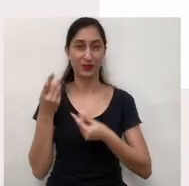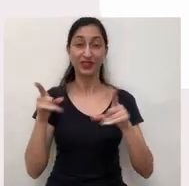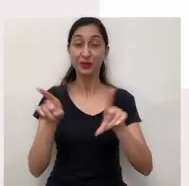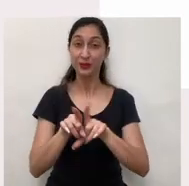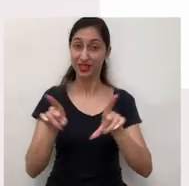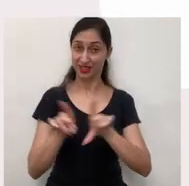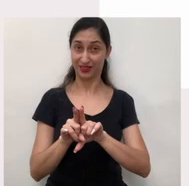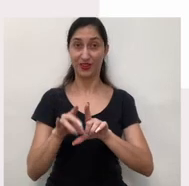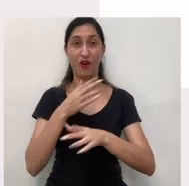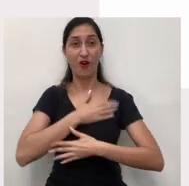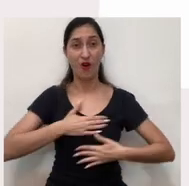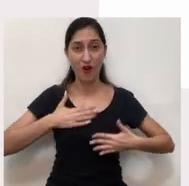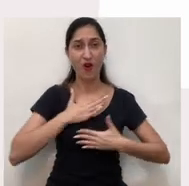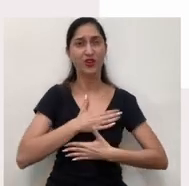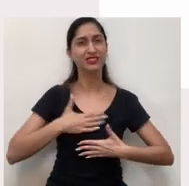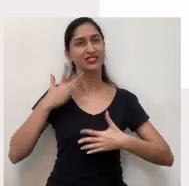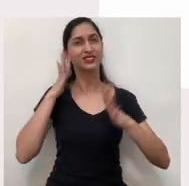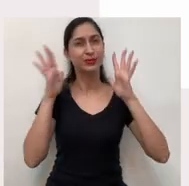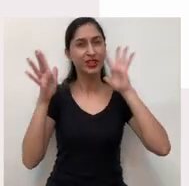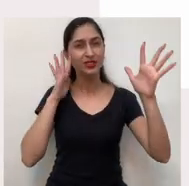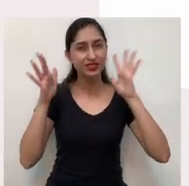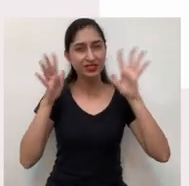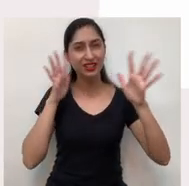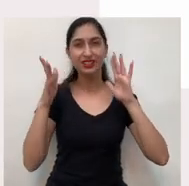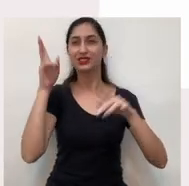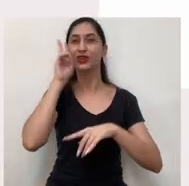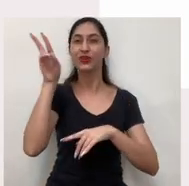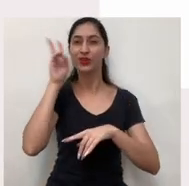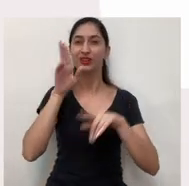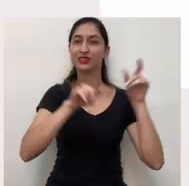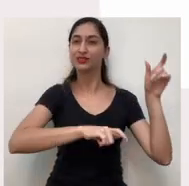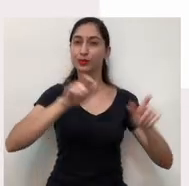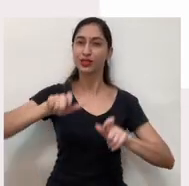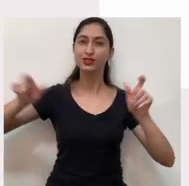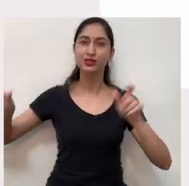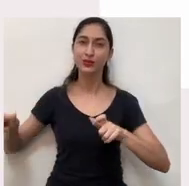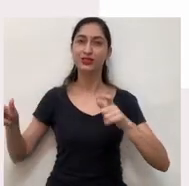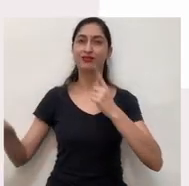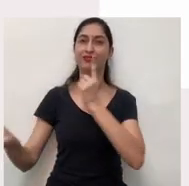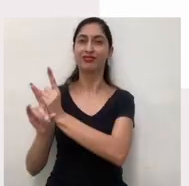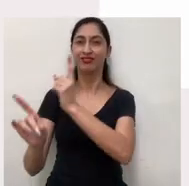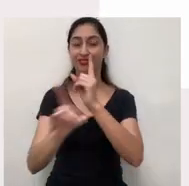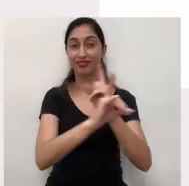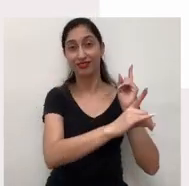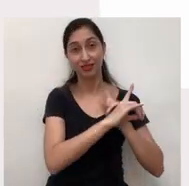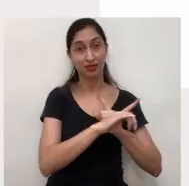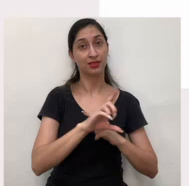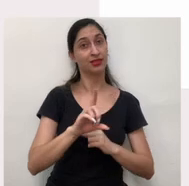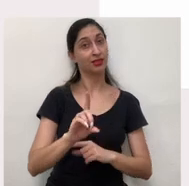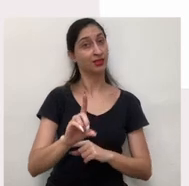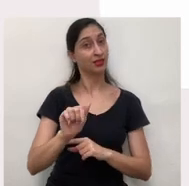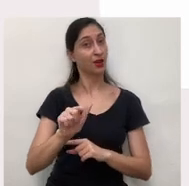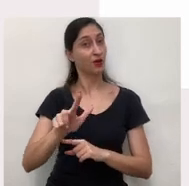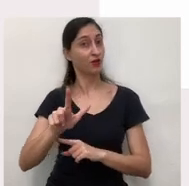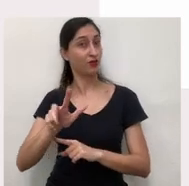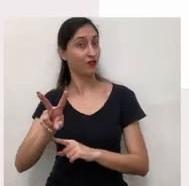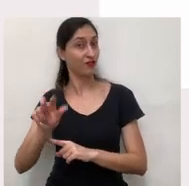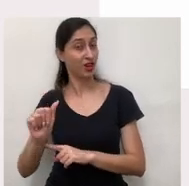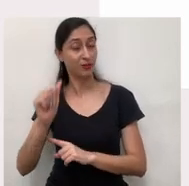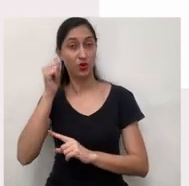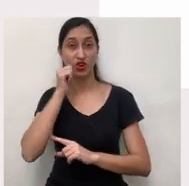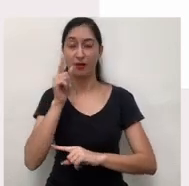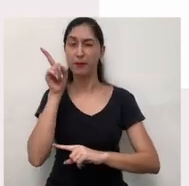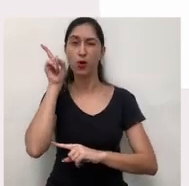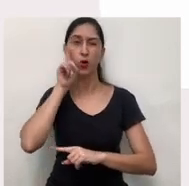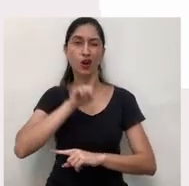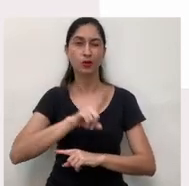gostava de imaginar pequenas ficções sobre as pessoas que cruzavam seu caminho. Dalva era uma bela morena de olhos verdes, por